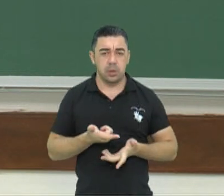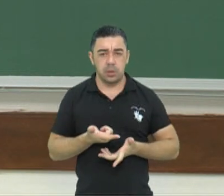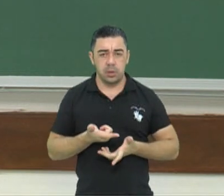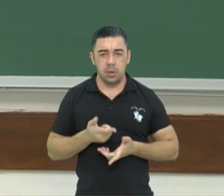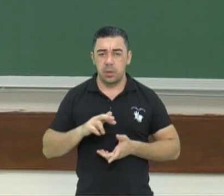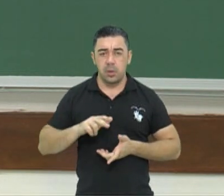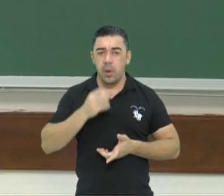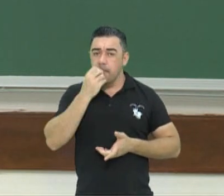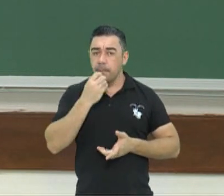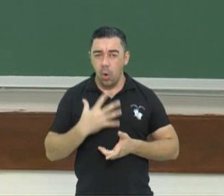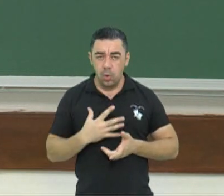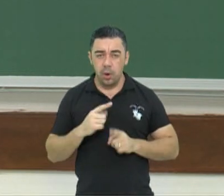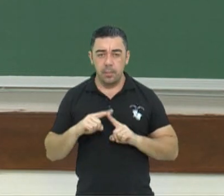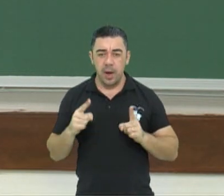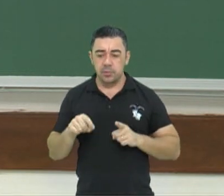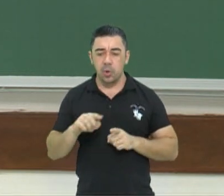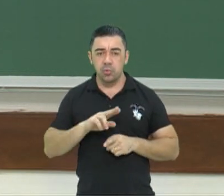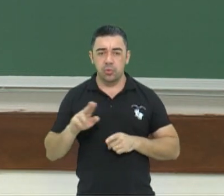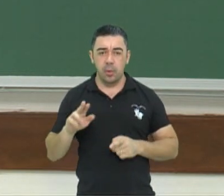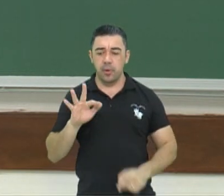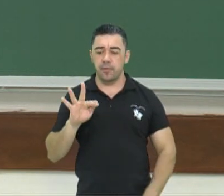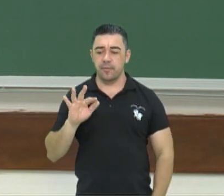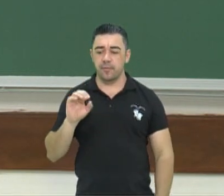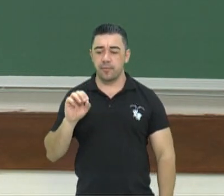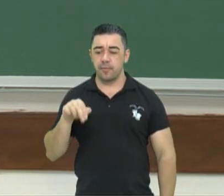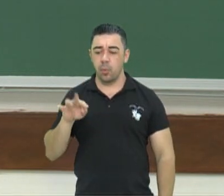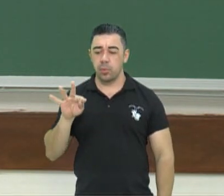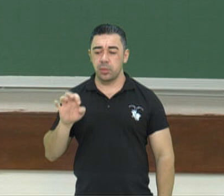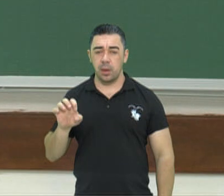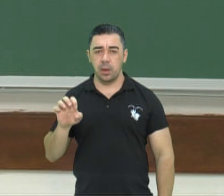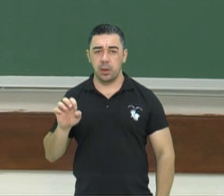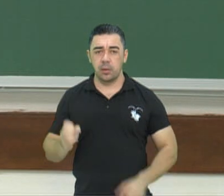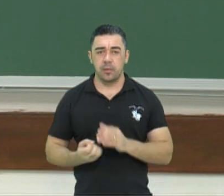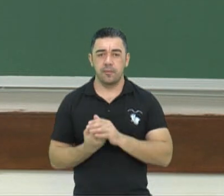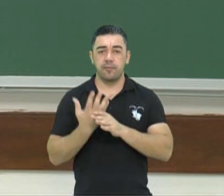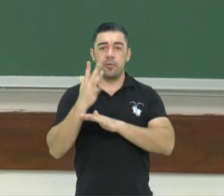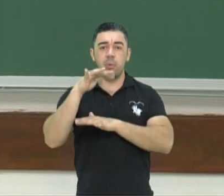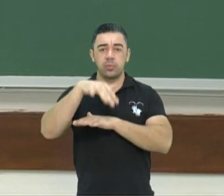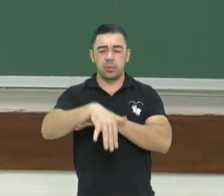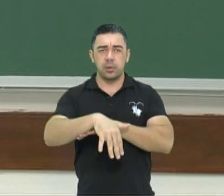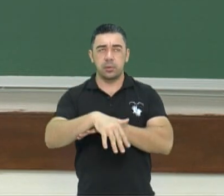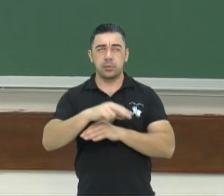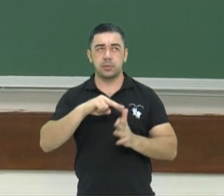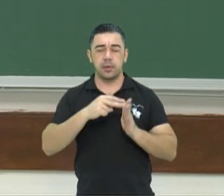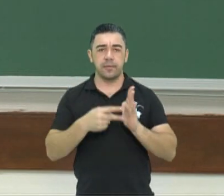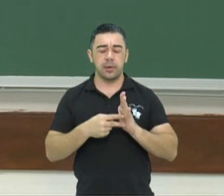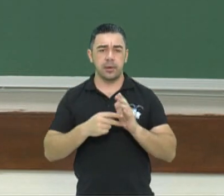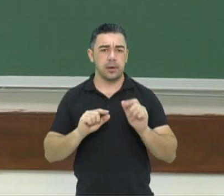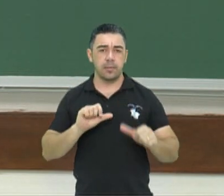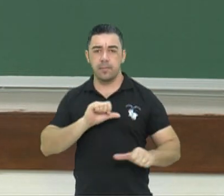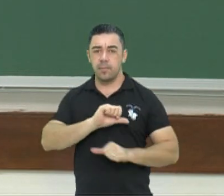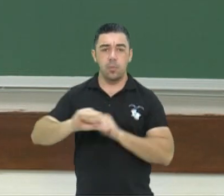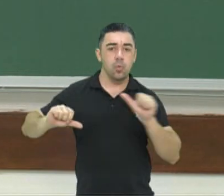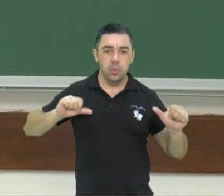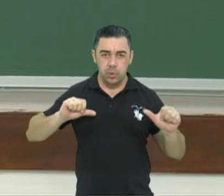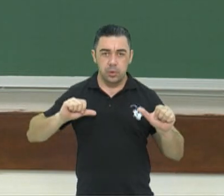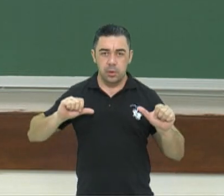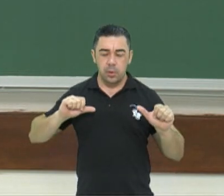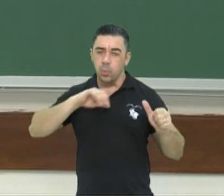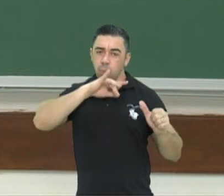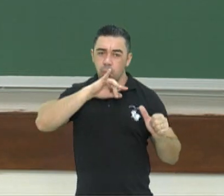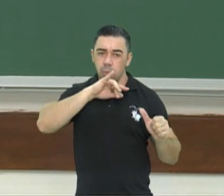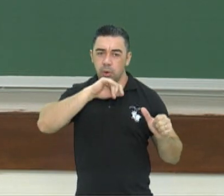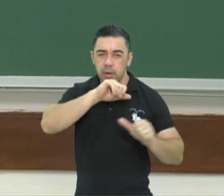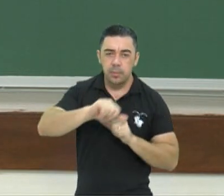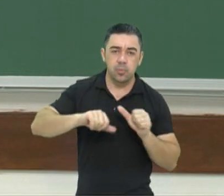que ele colocou o nome como a fonte, se tornou algo que traz algo puro. Então ele faz o absurdo, o inverso, e transforma aquilo